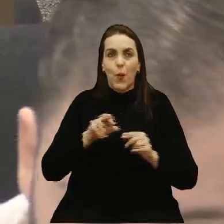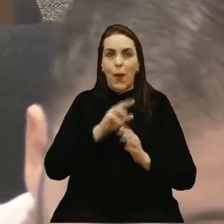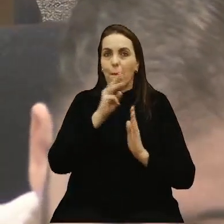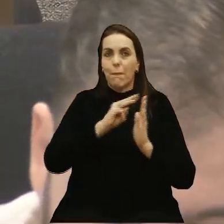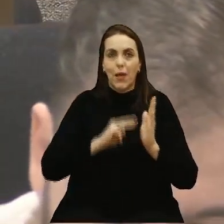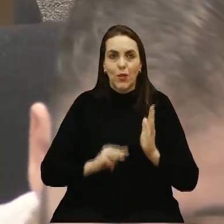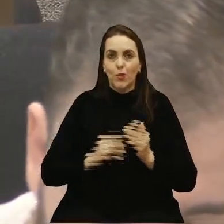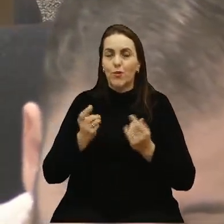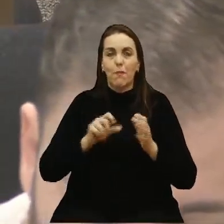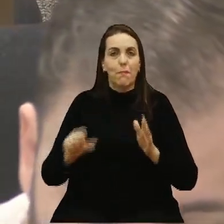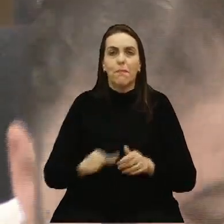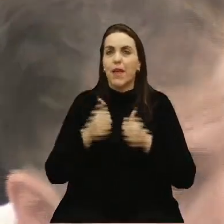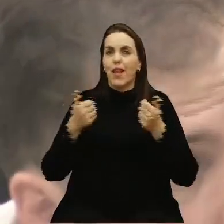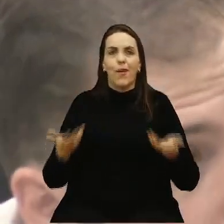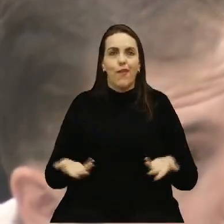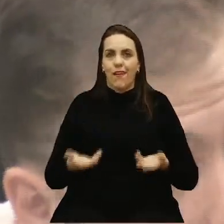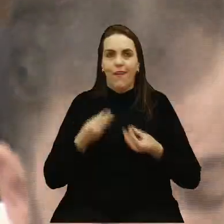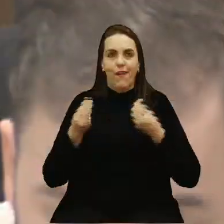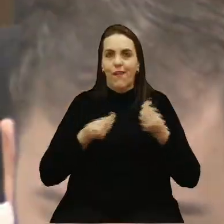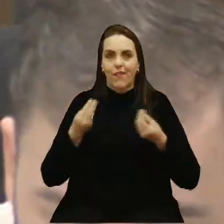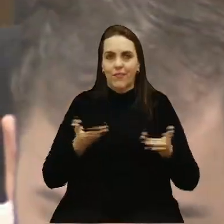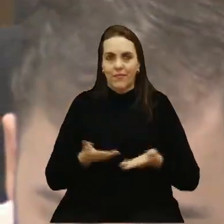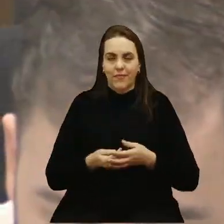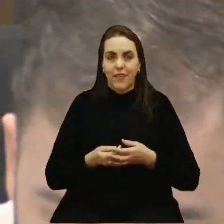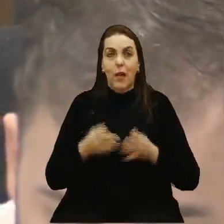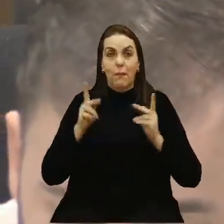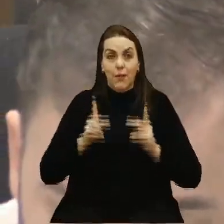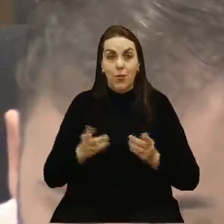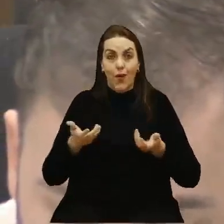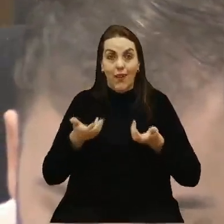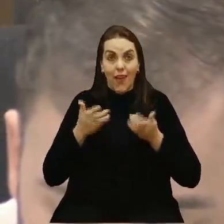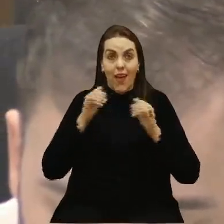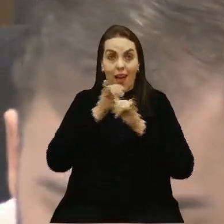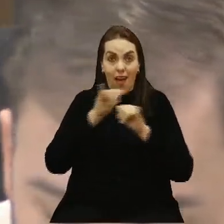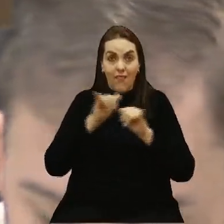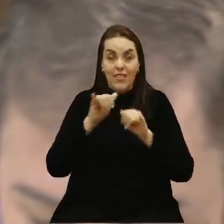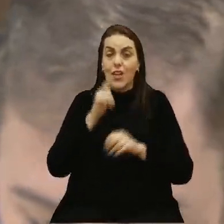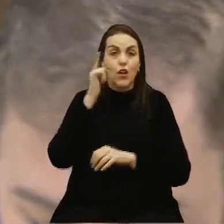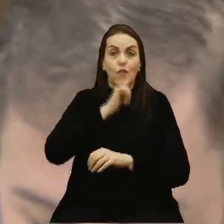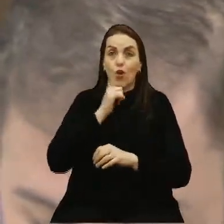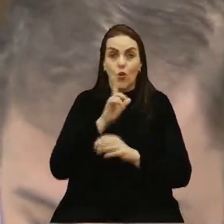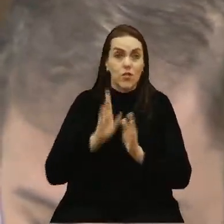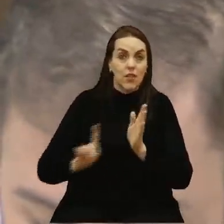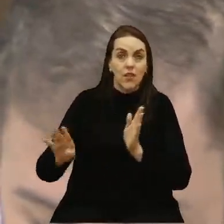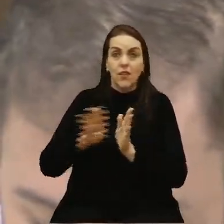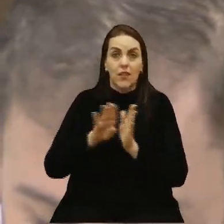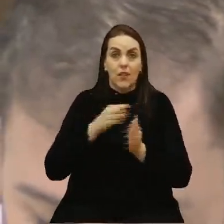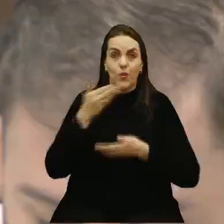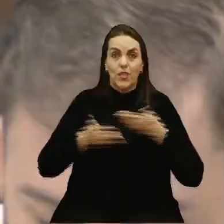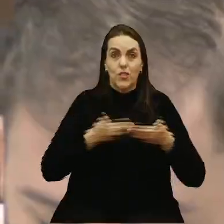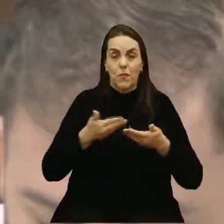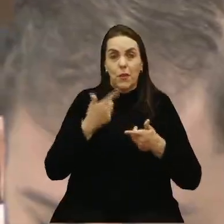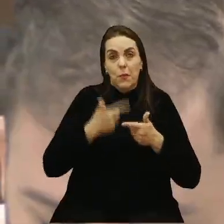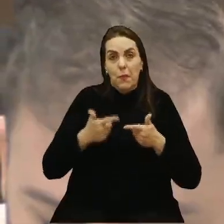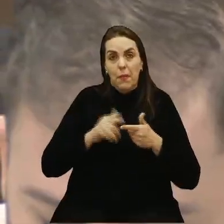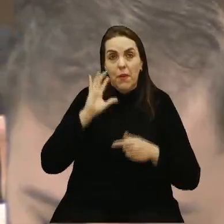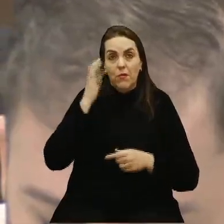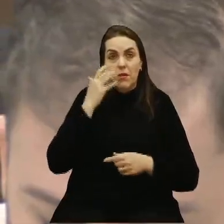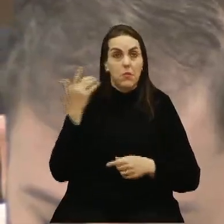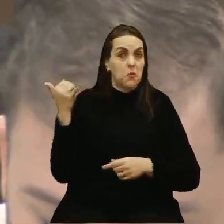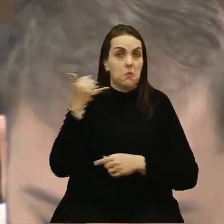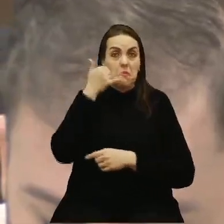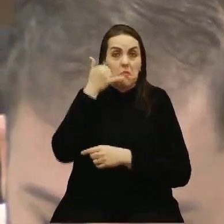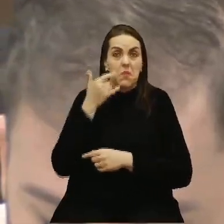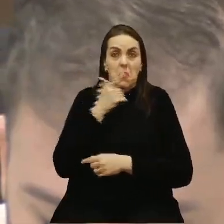mais adequado, porque as pessoas, até elas querem avisar muitas vezes que ela não vai conseguir na consulta, aconteceu algum problema. Porém, ela não consegue